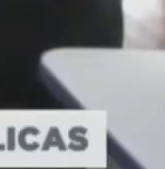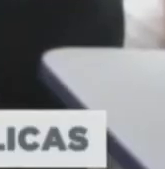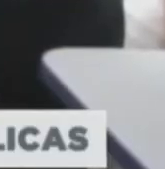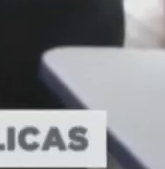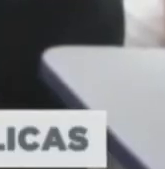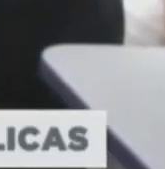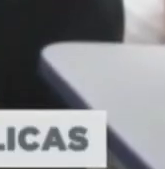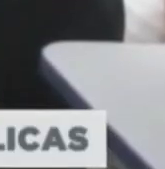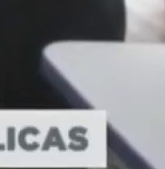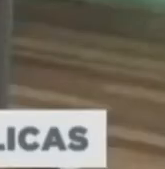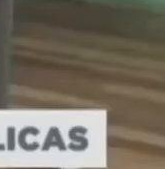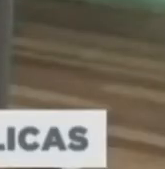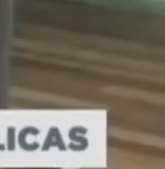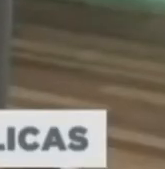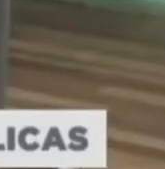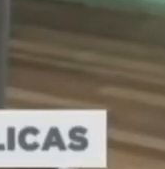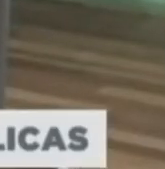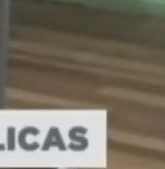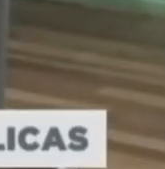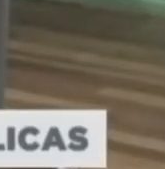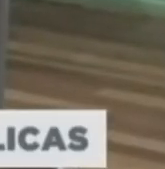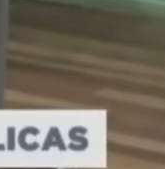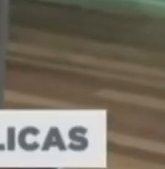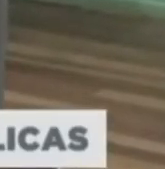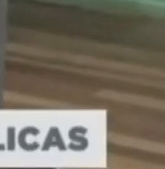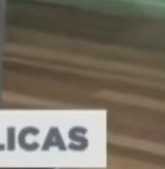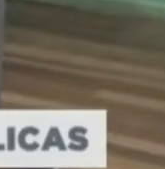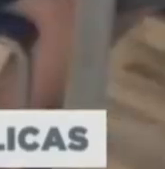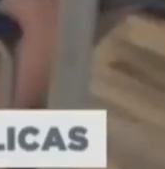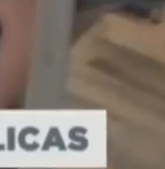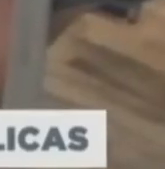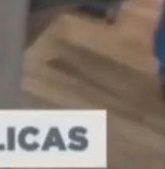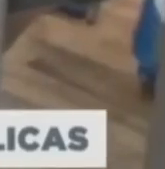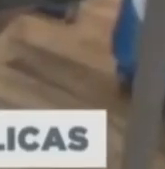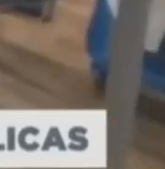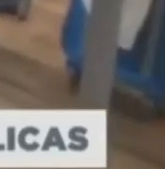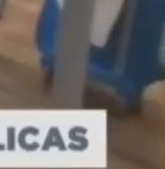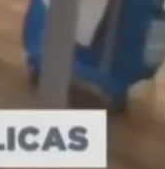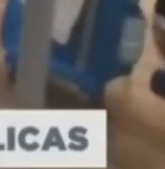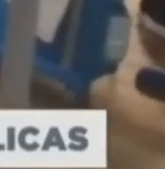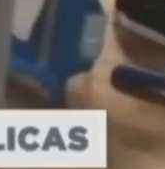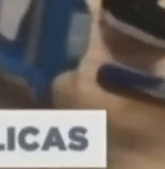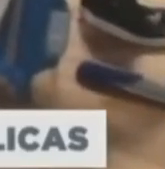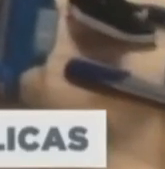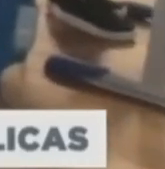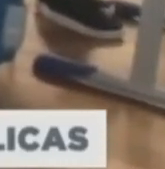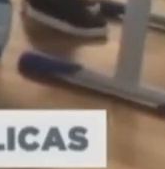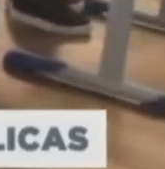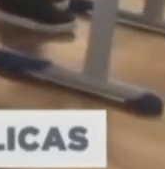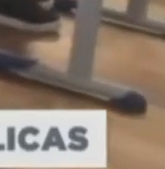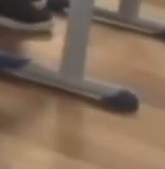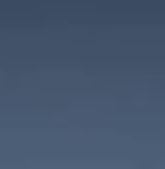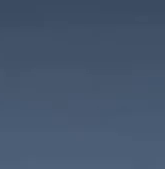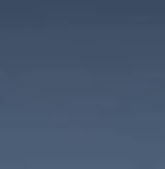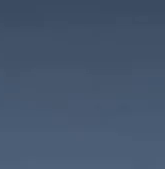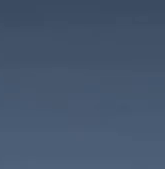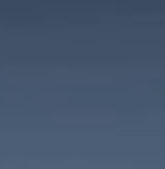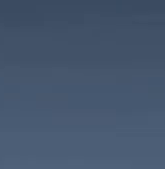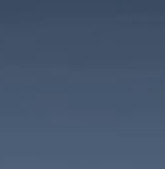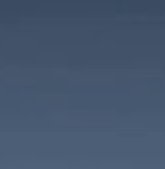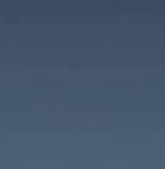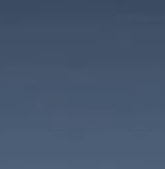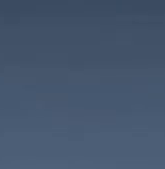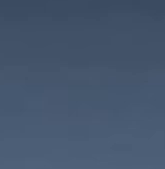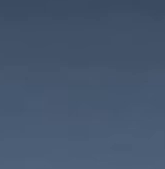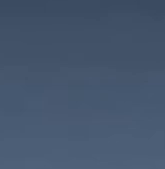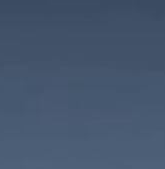os responsáveis, o portal da transparência é fundamental. O mais importante é ter segurança sobre a escola onde os filhos estudam. É difícil